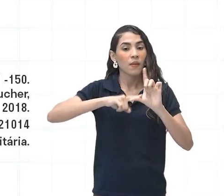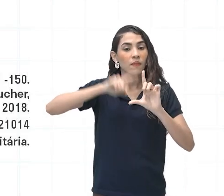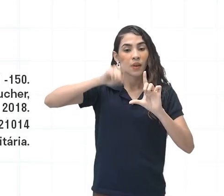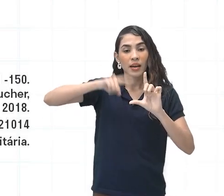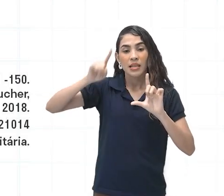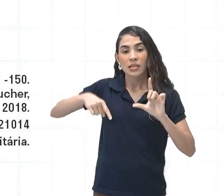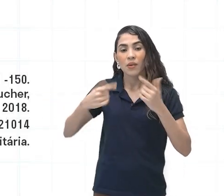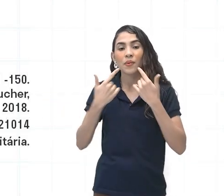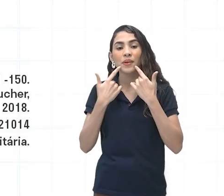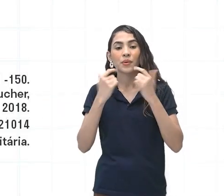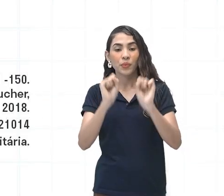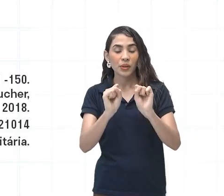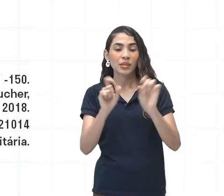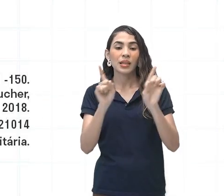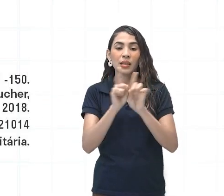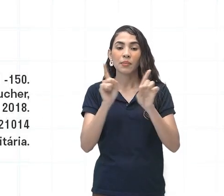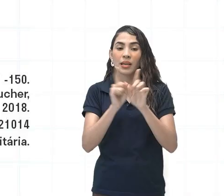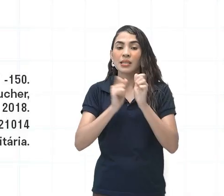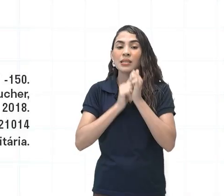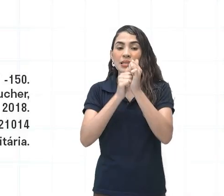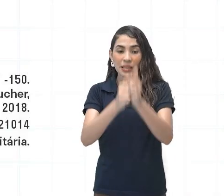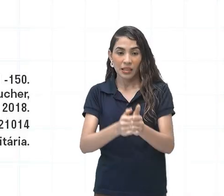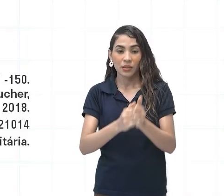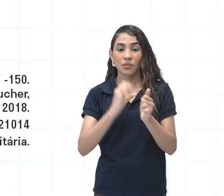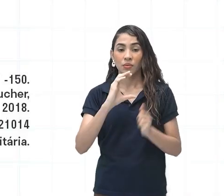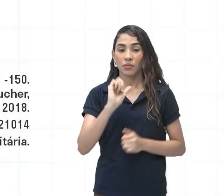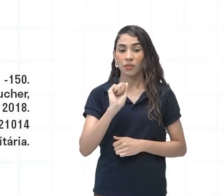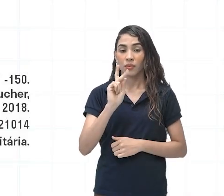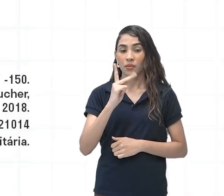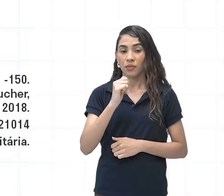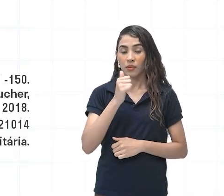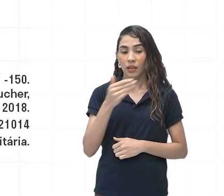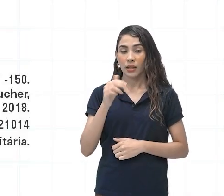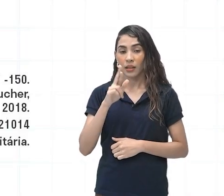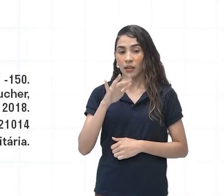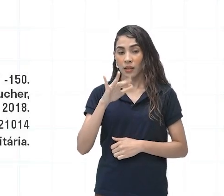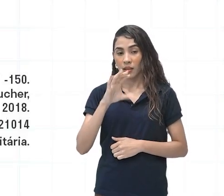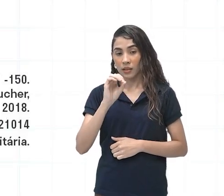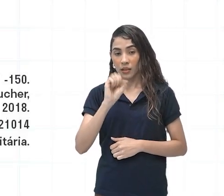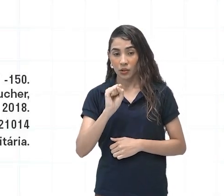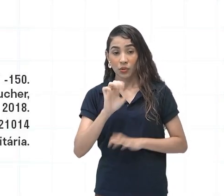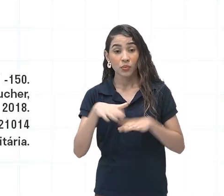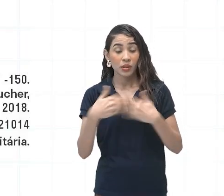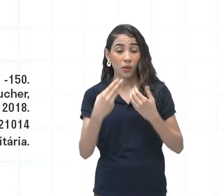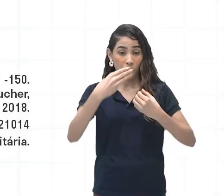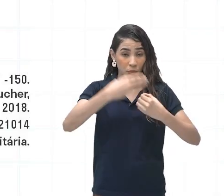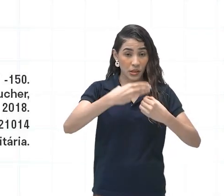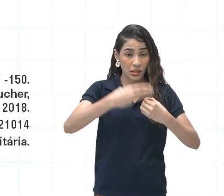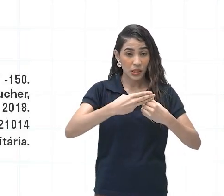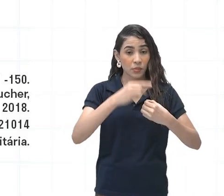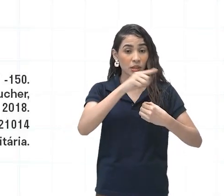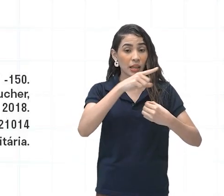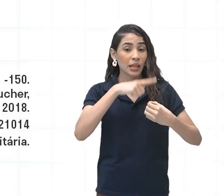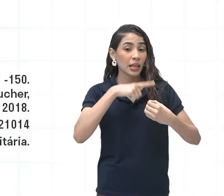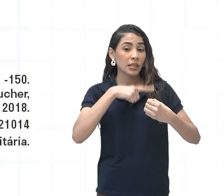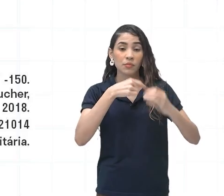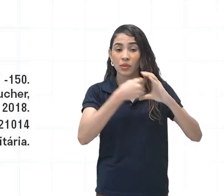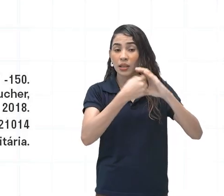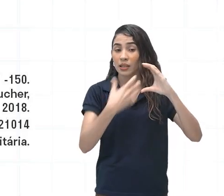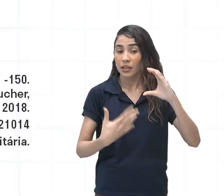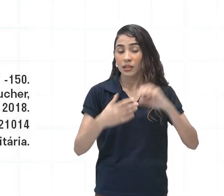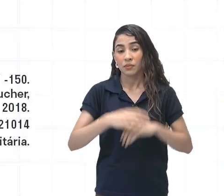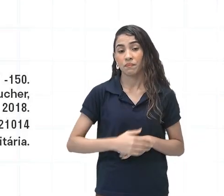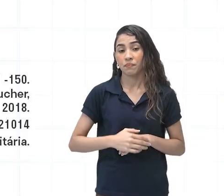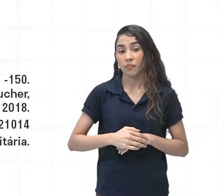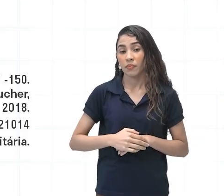variações linguísticas, também seguindo a lógica da calha dos rios, né? Então, os municípios dessa calha têm tais características,